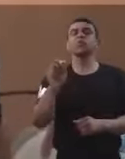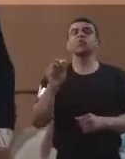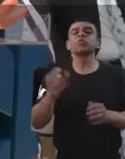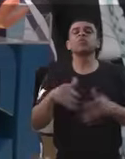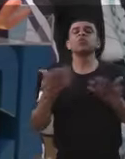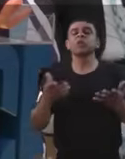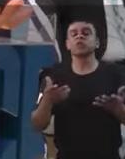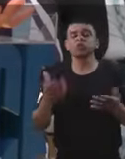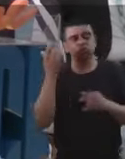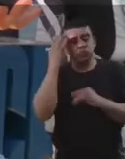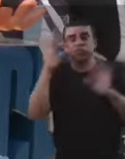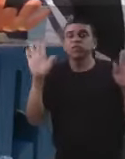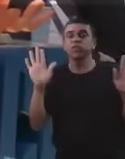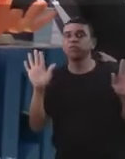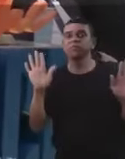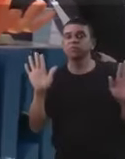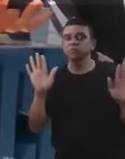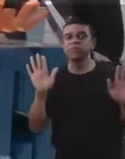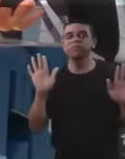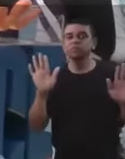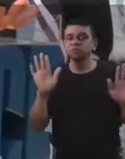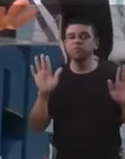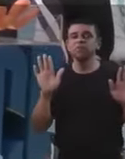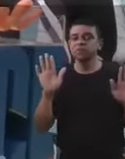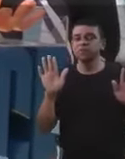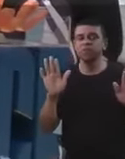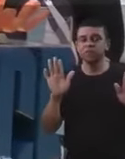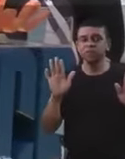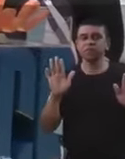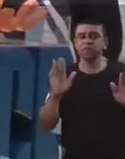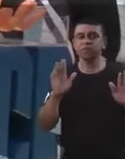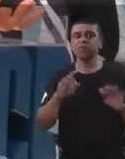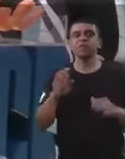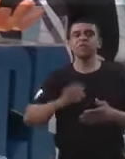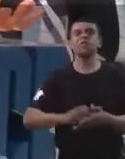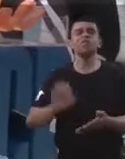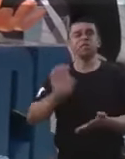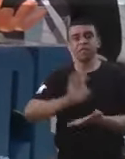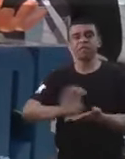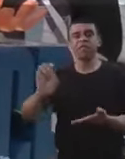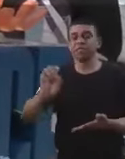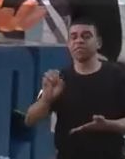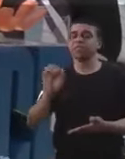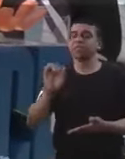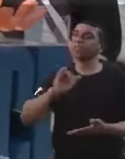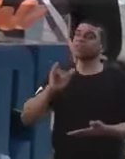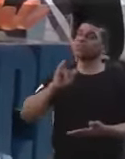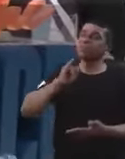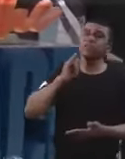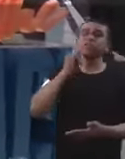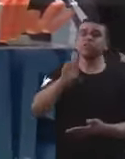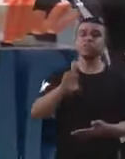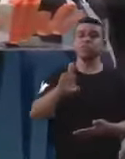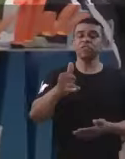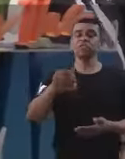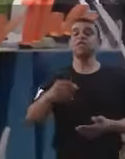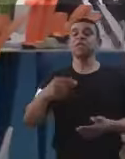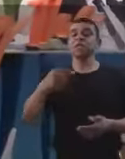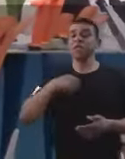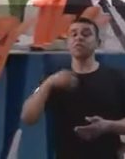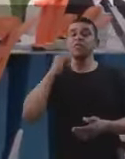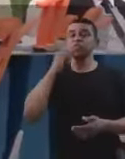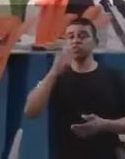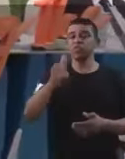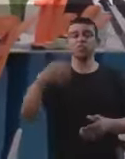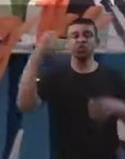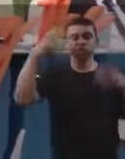chegou assim, ó, e disse, ó, segundo minha palavra não chove. A questão é que você tem que interpretar o até